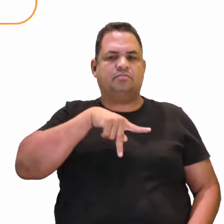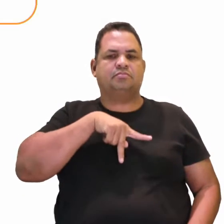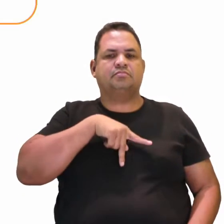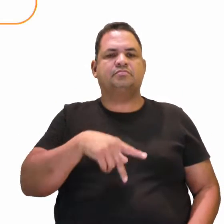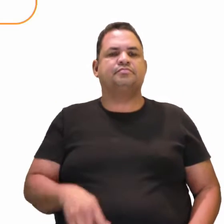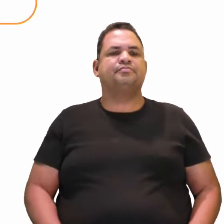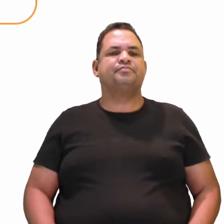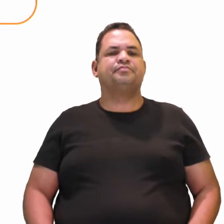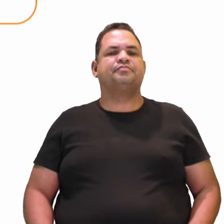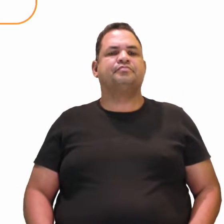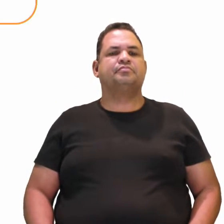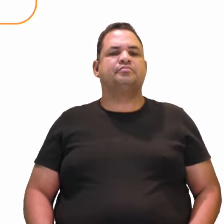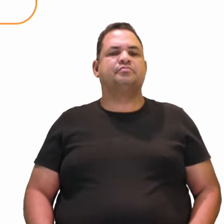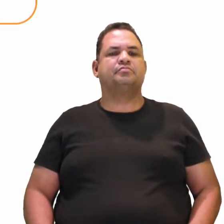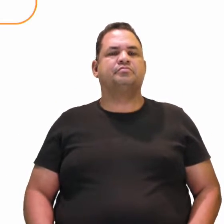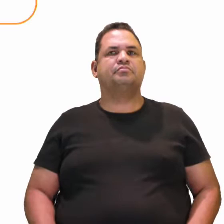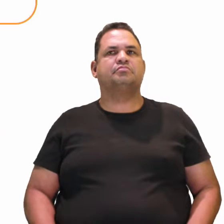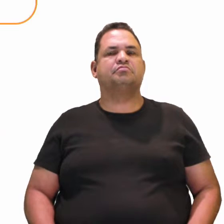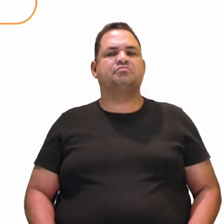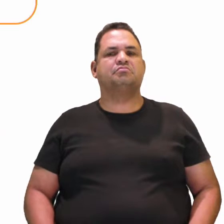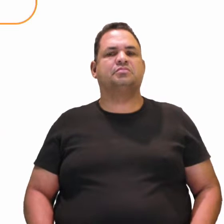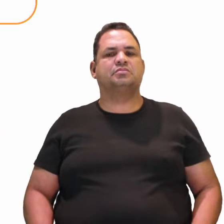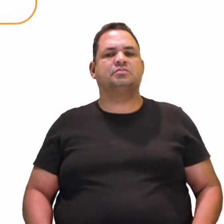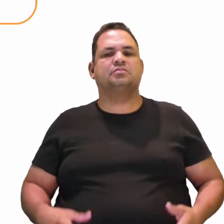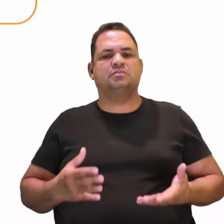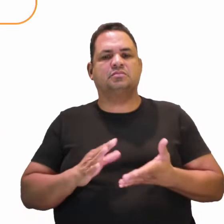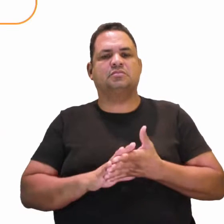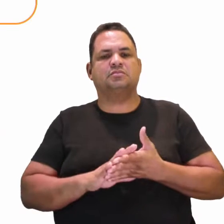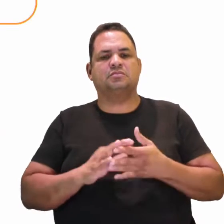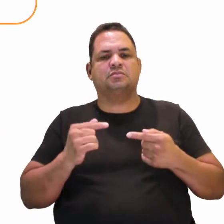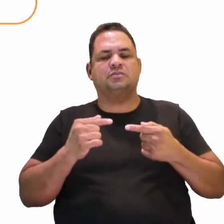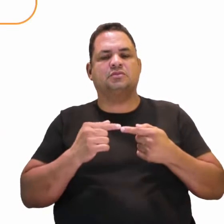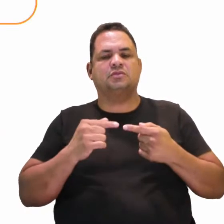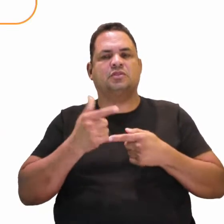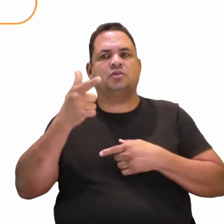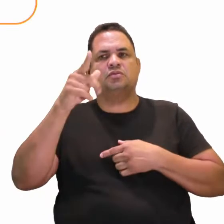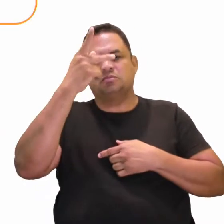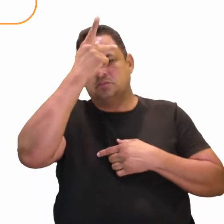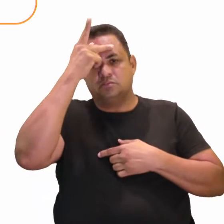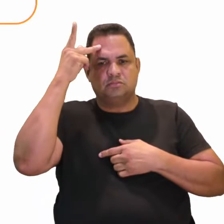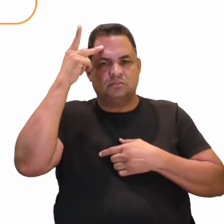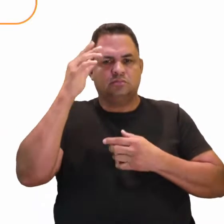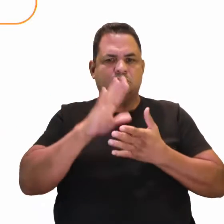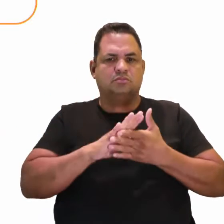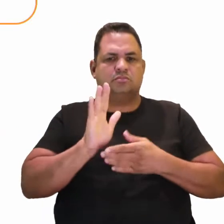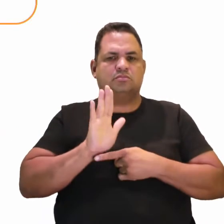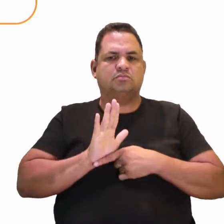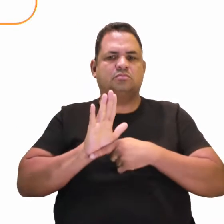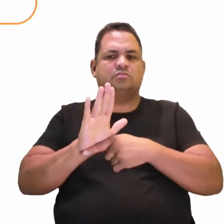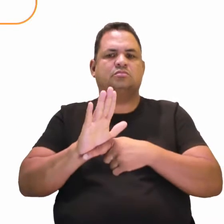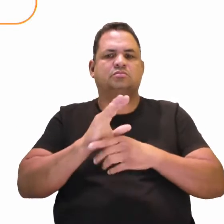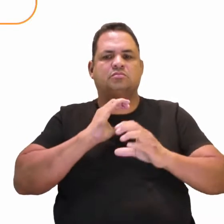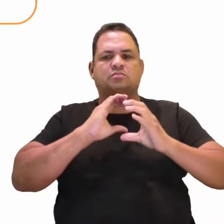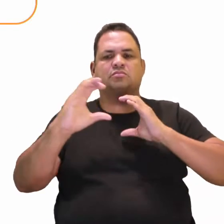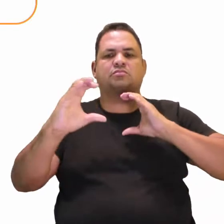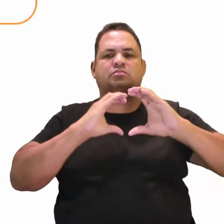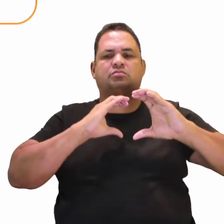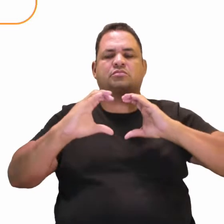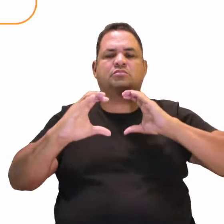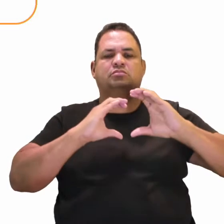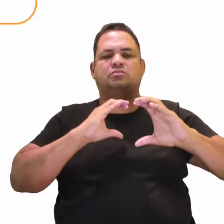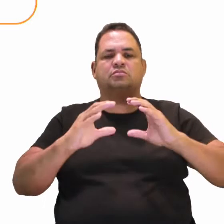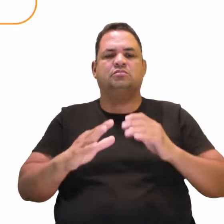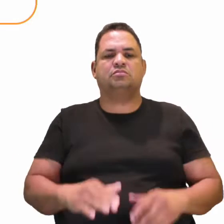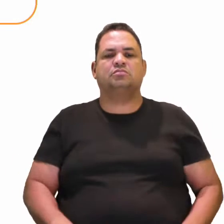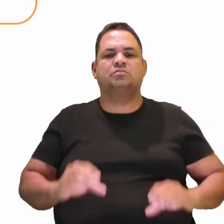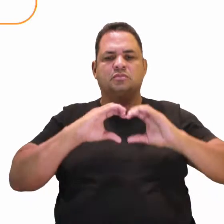with others, conectar com outros. Contribute to your community, contribuir com a sua comunidade. Take care